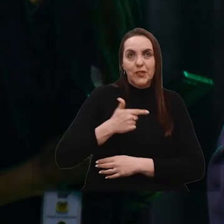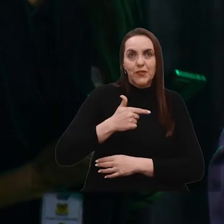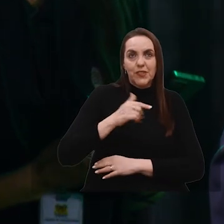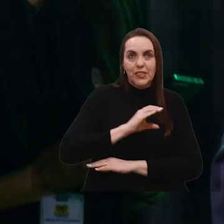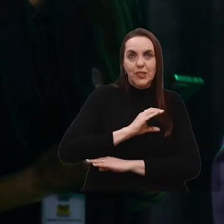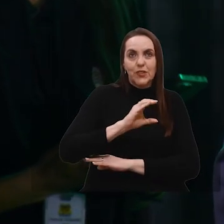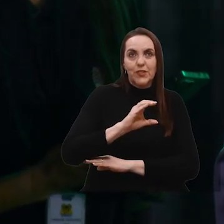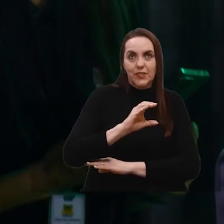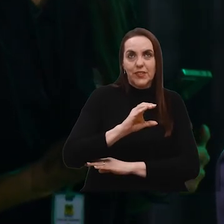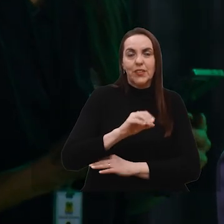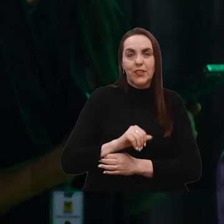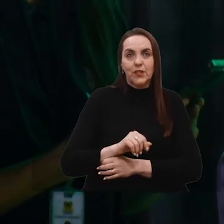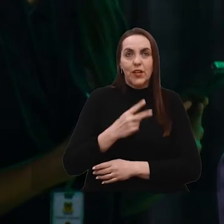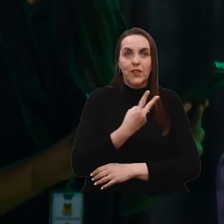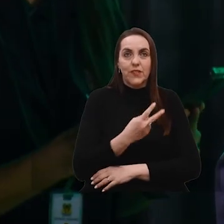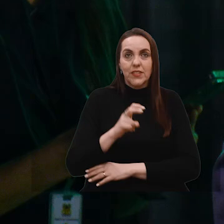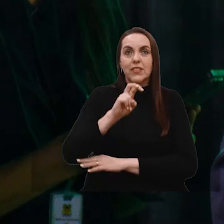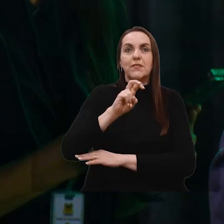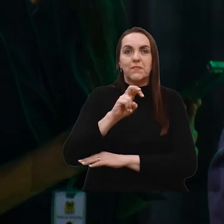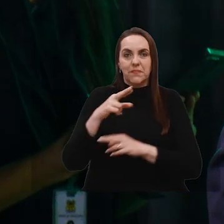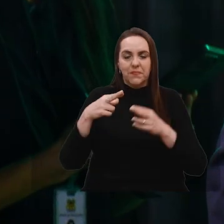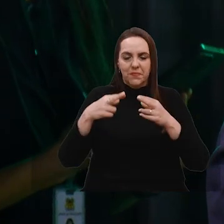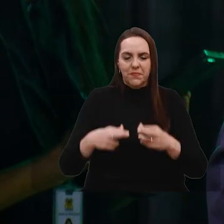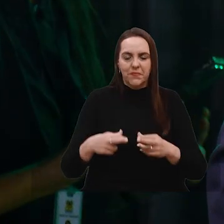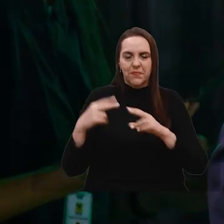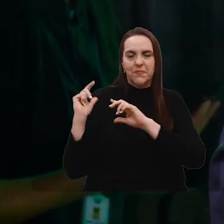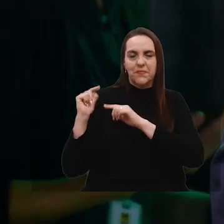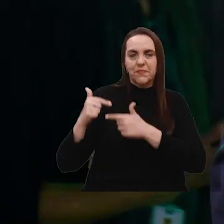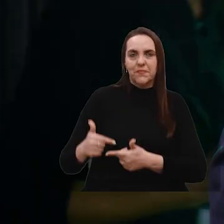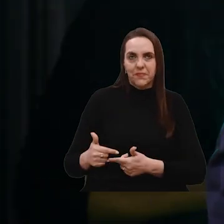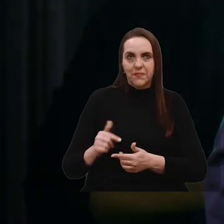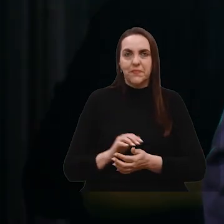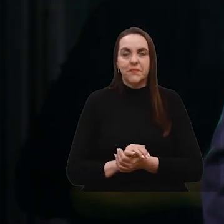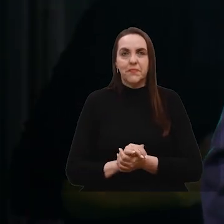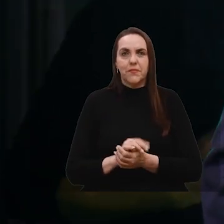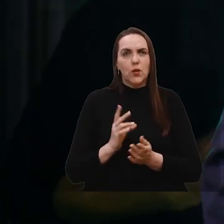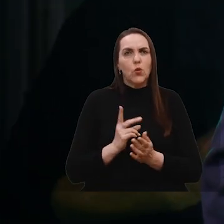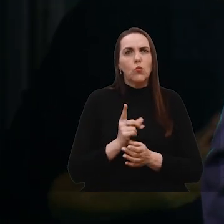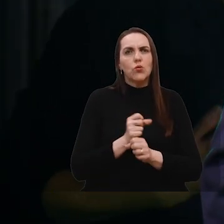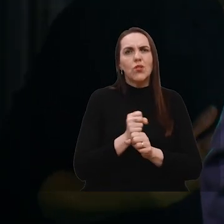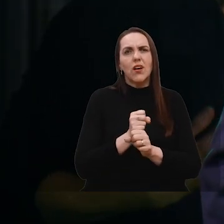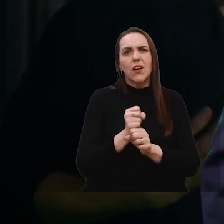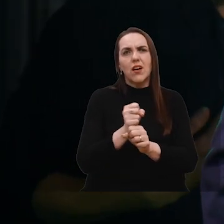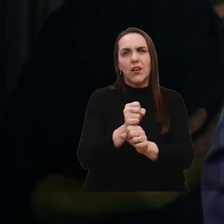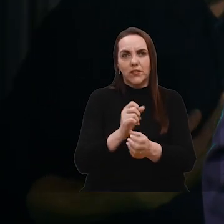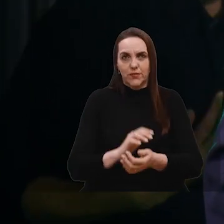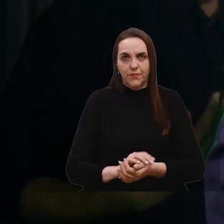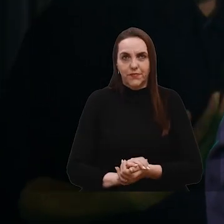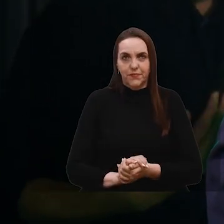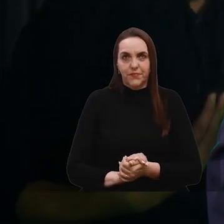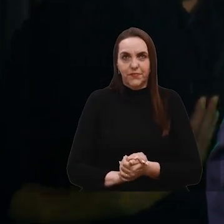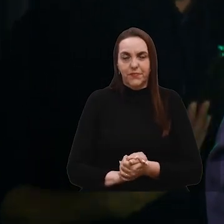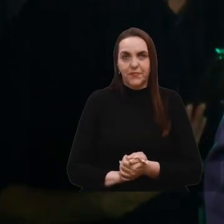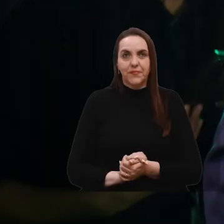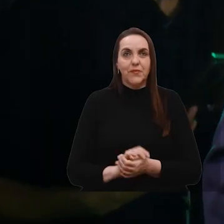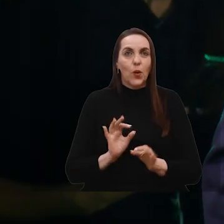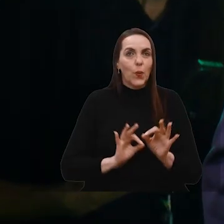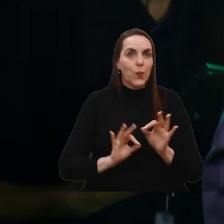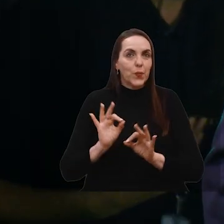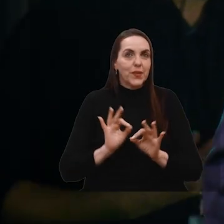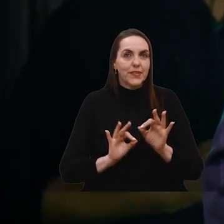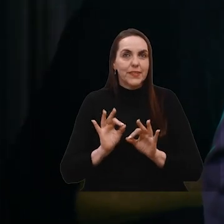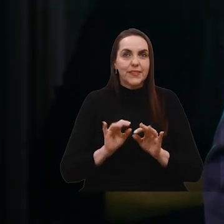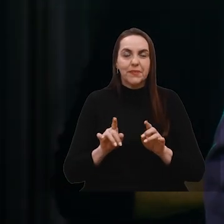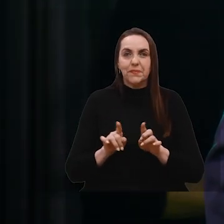tradicionalismo. Fui vice-coordenador da 25ª Região Tradicionalista durante muitos